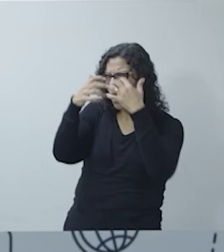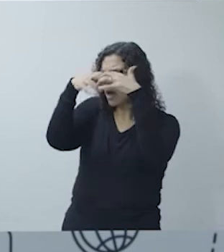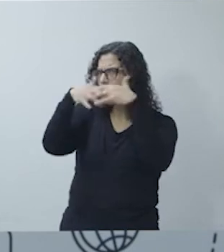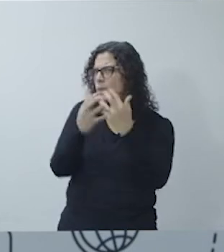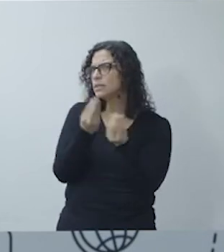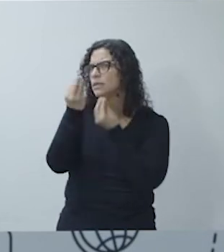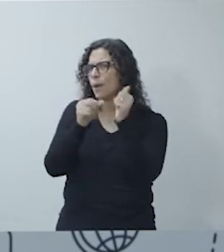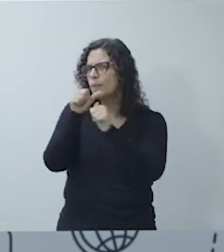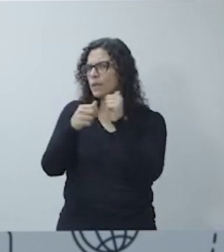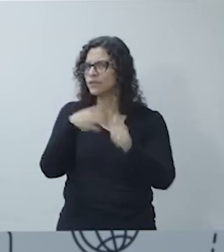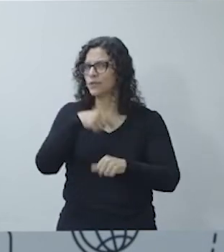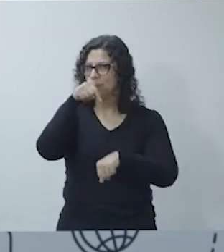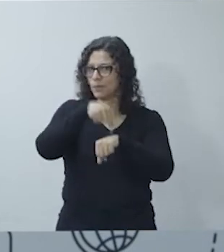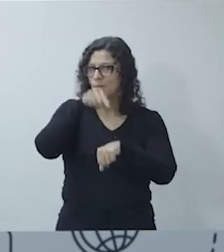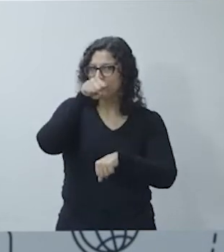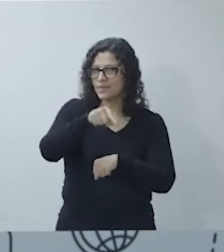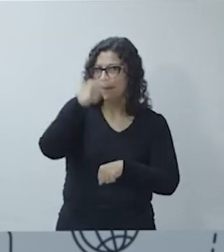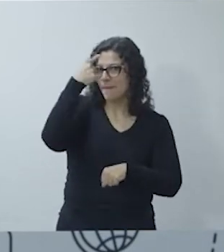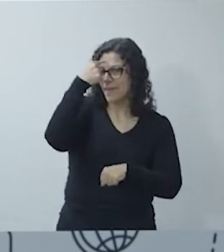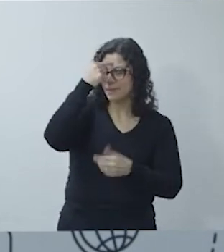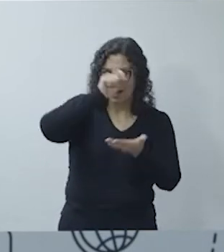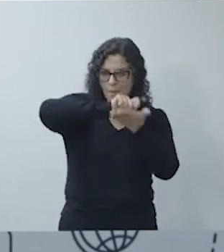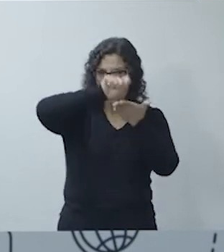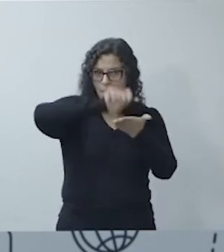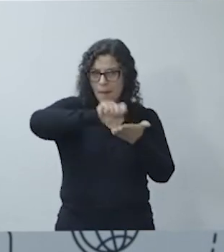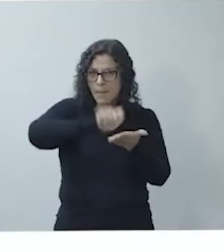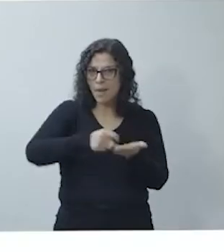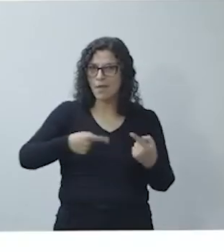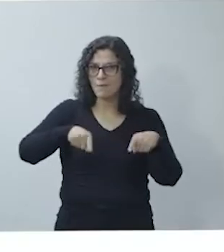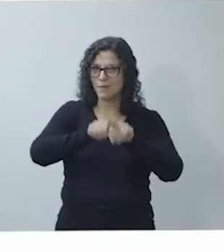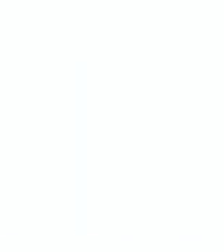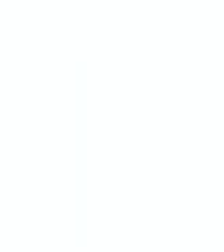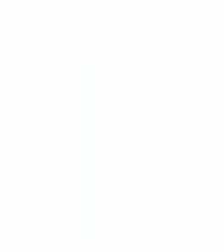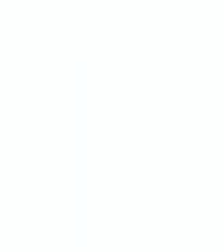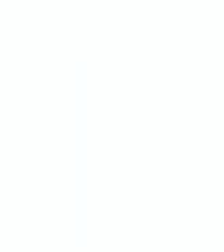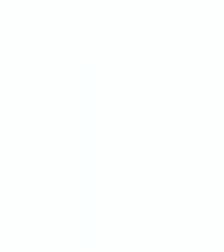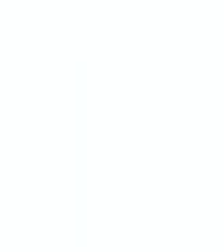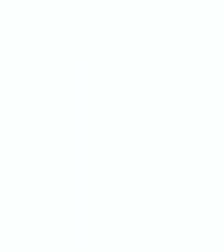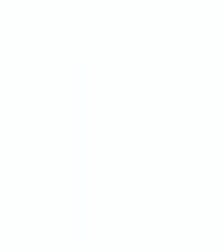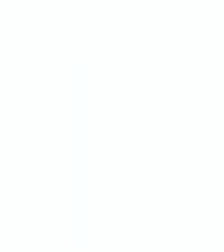cabeça dele? Vou dar um tempo para você colocar as ideias no papel e eu já volto.